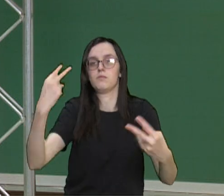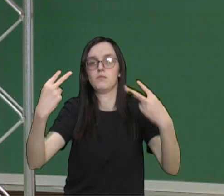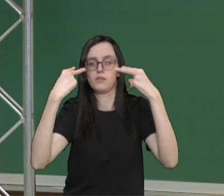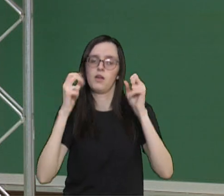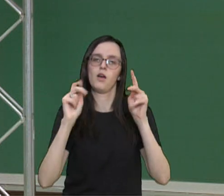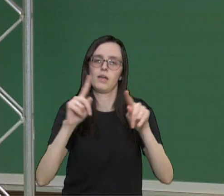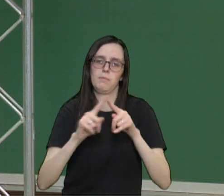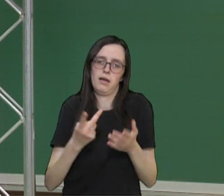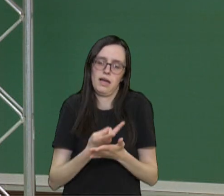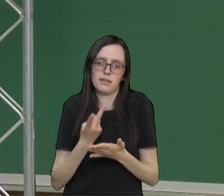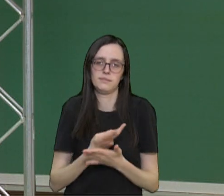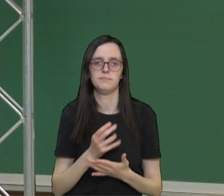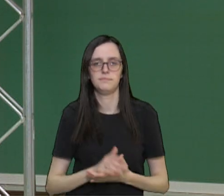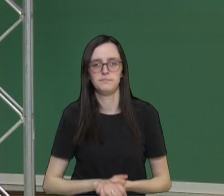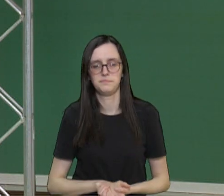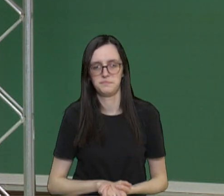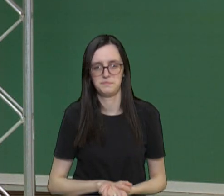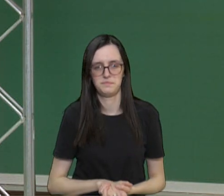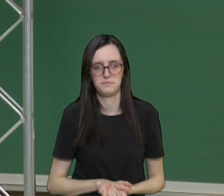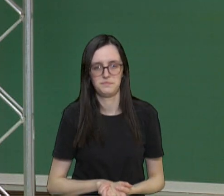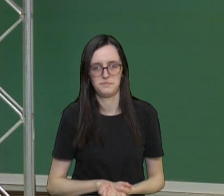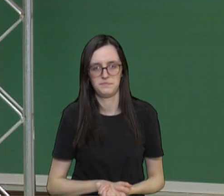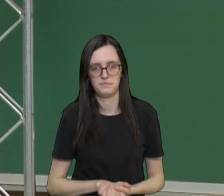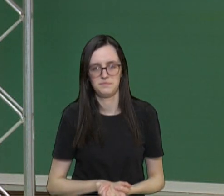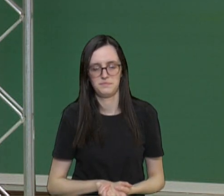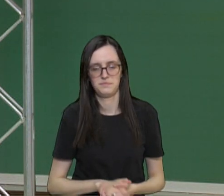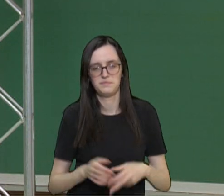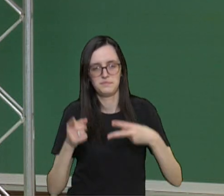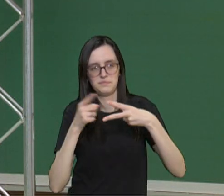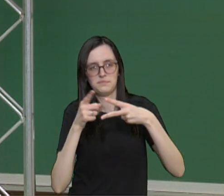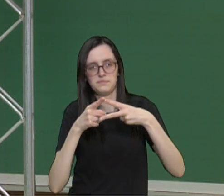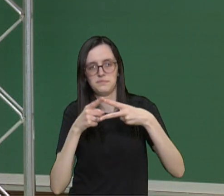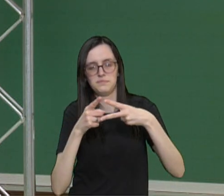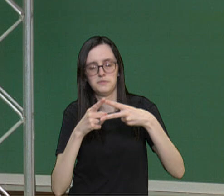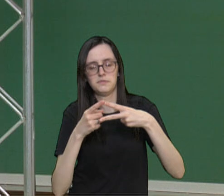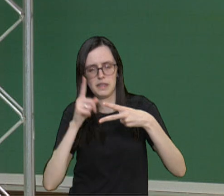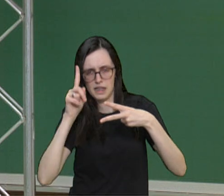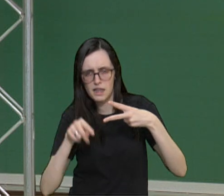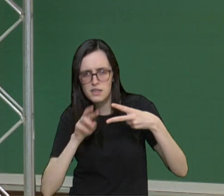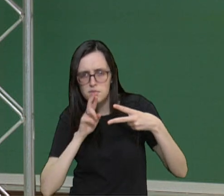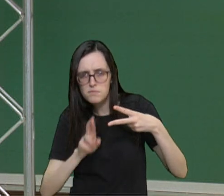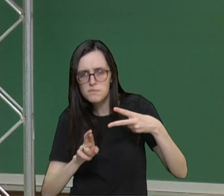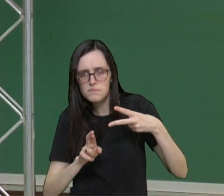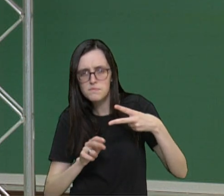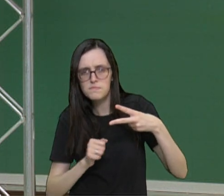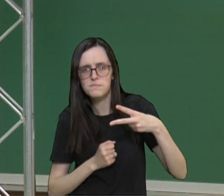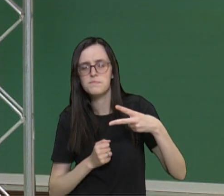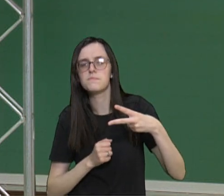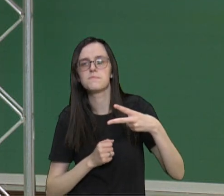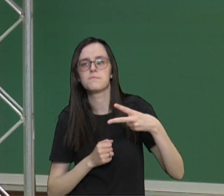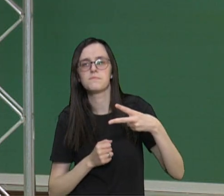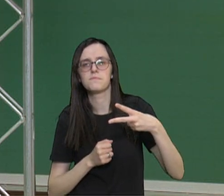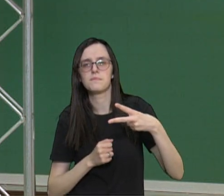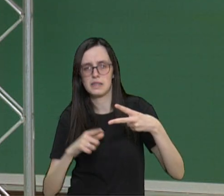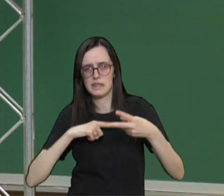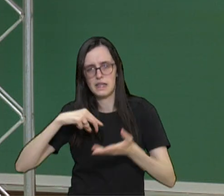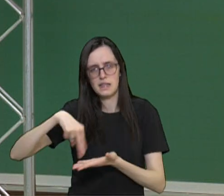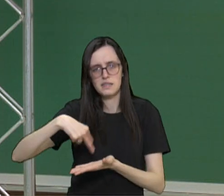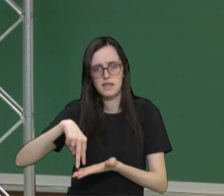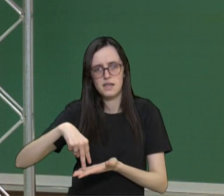Então essa aqui está errada. A letra A, peso, salto e queda. Peso, salto e queda tem na